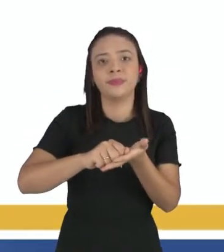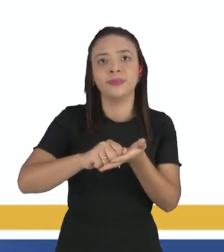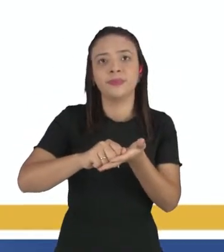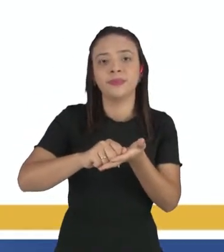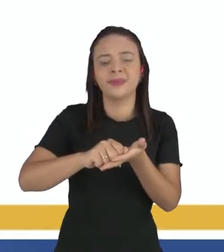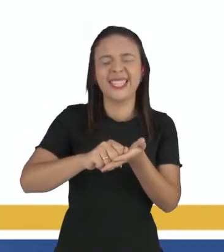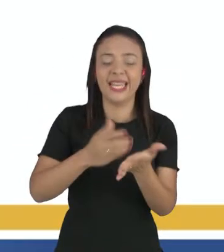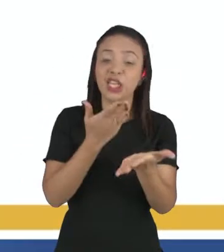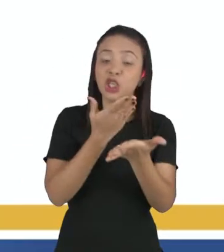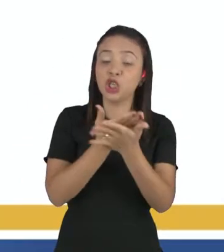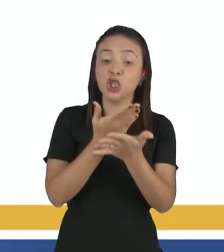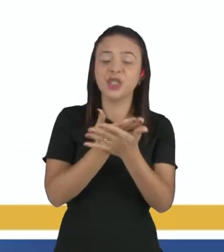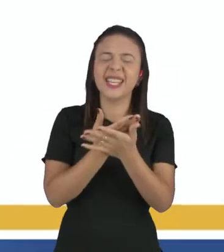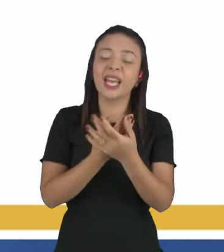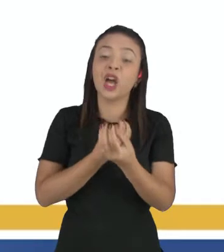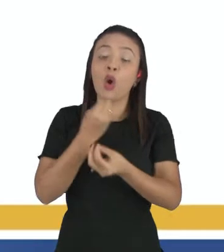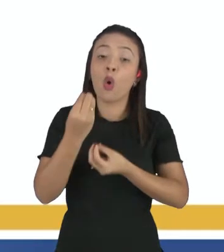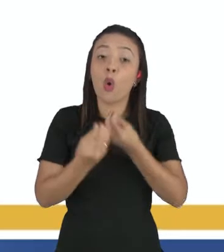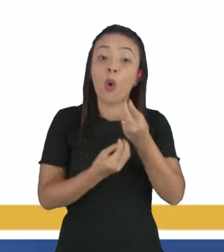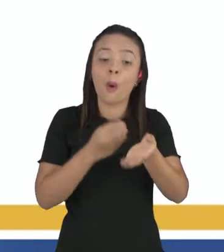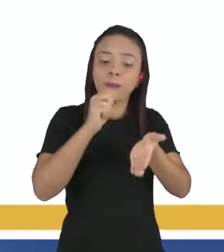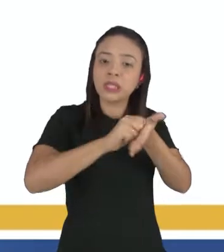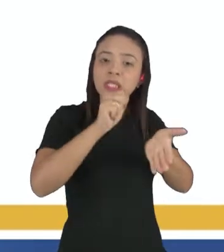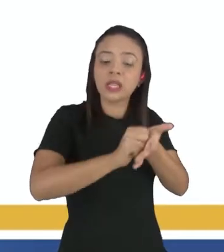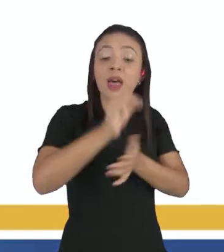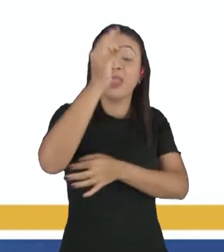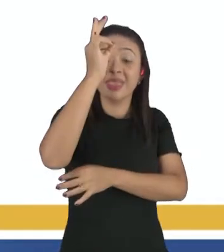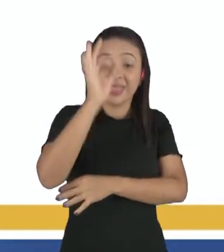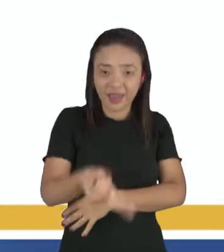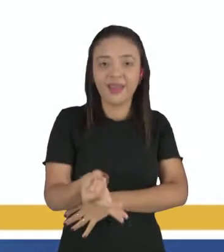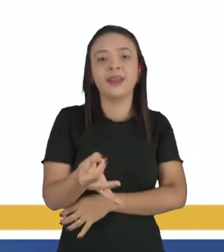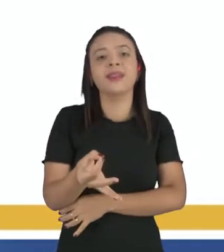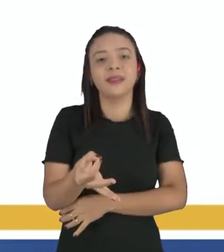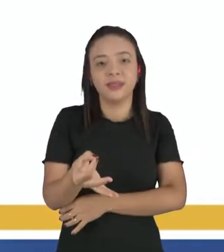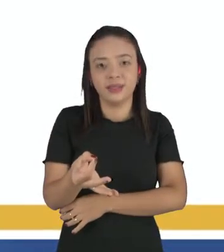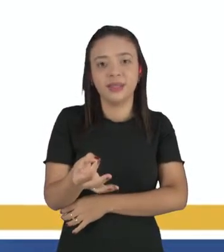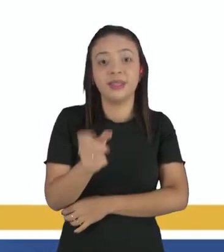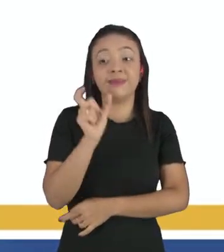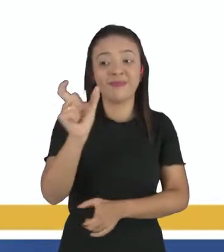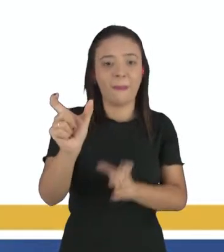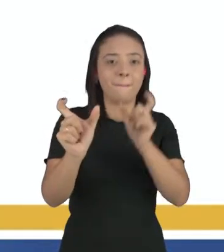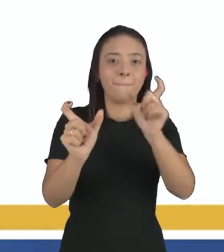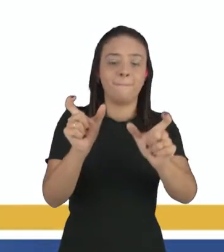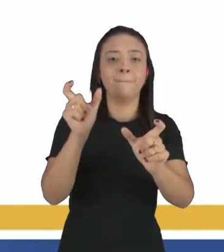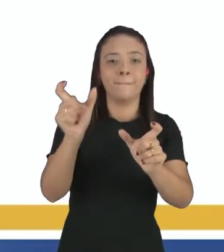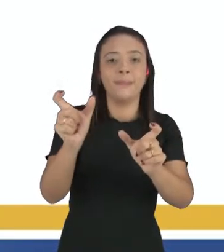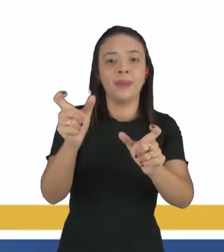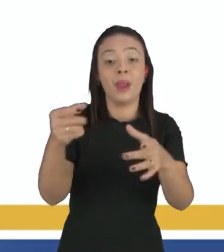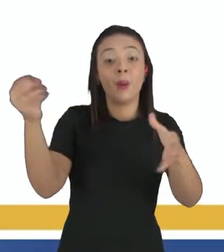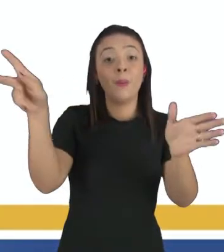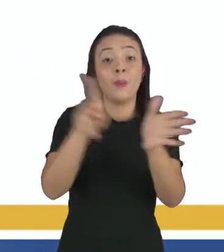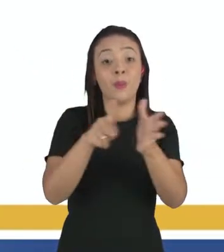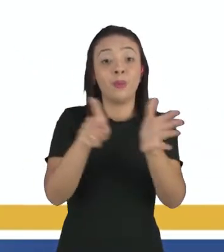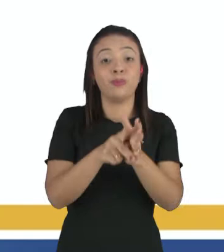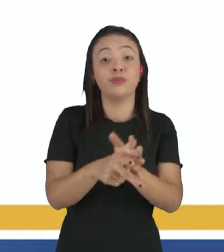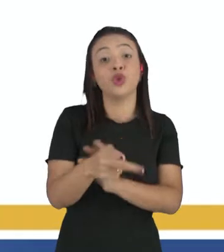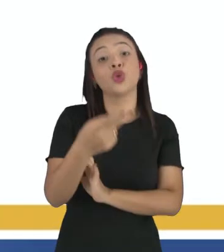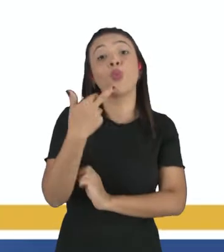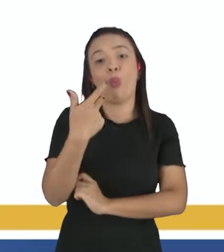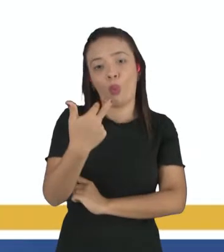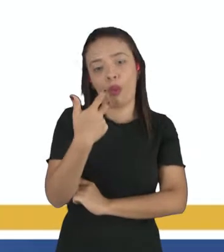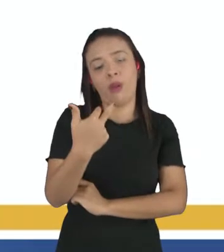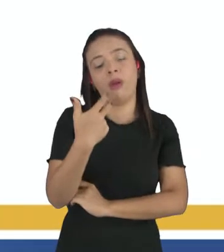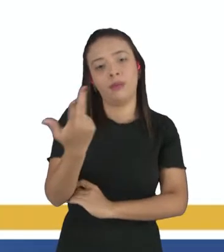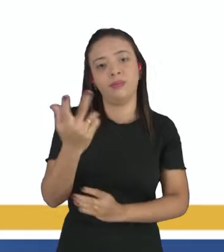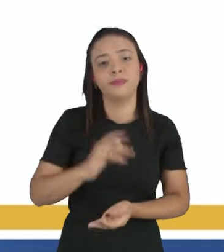ortografia estuda a forma correta da escrita das palavras de uma língua,